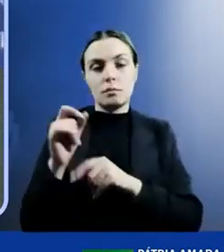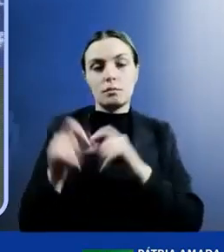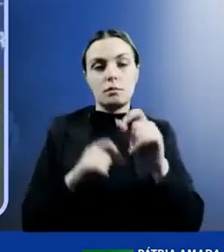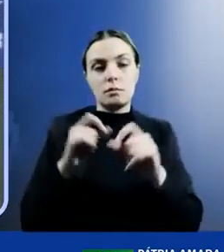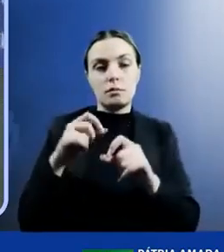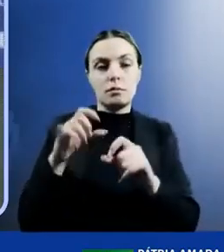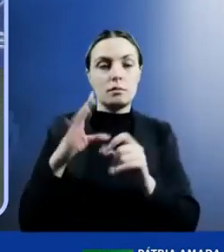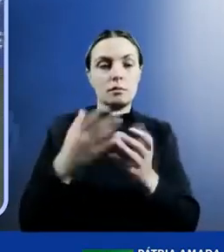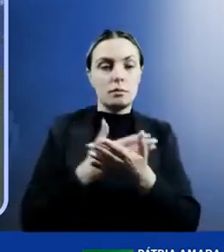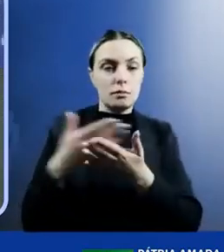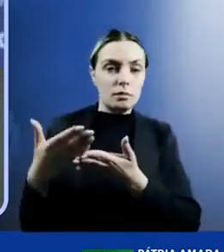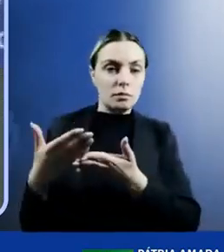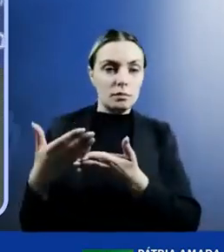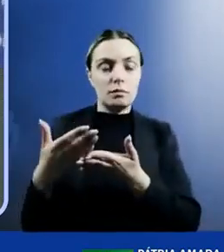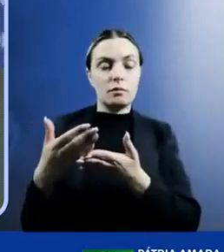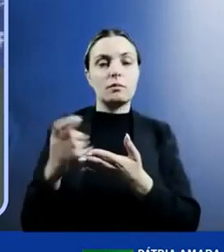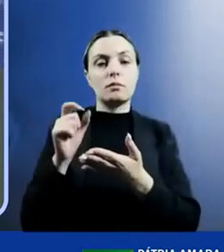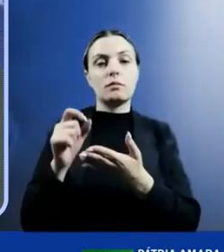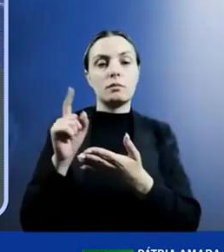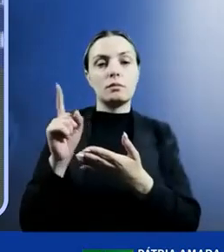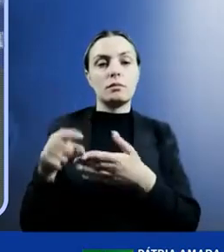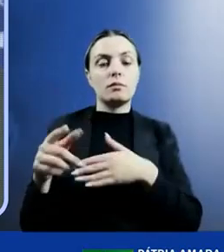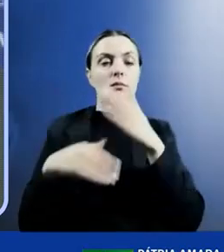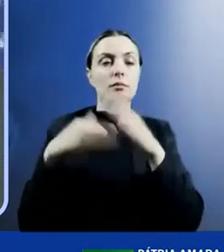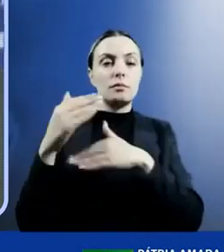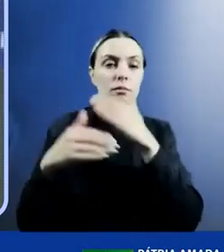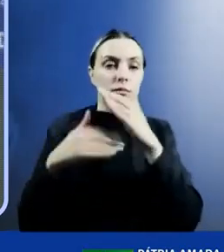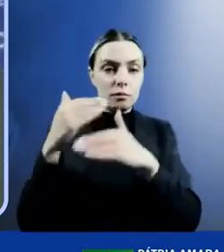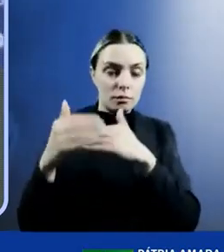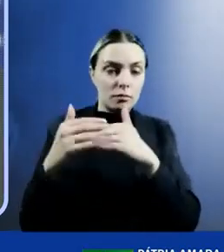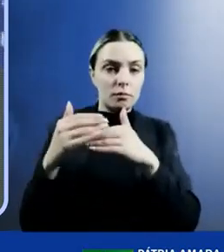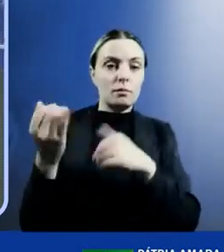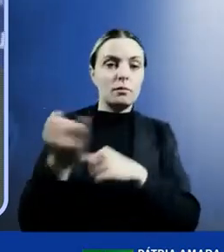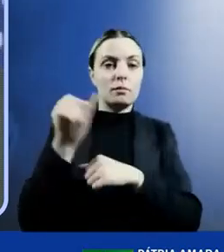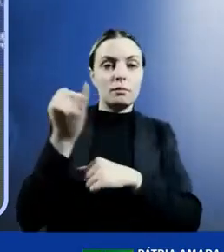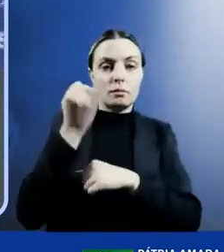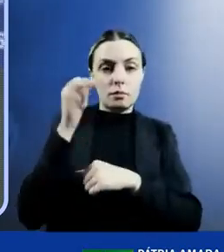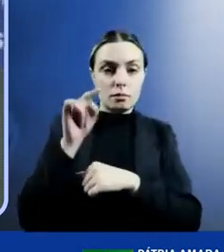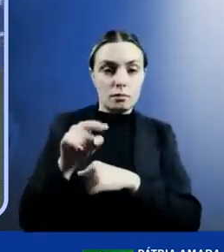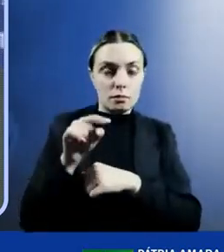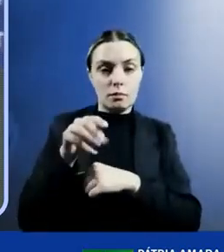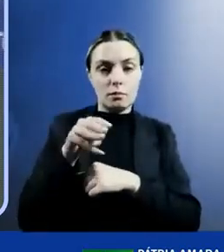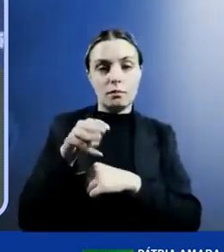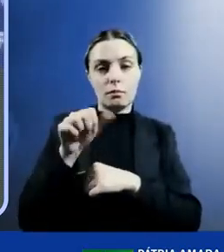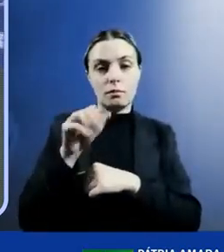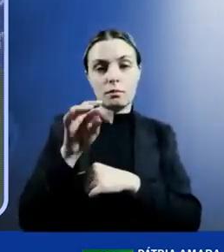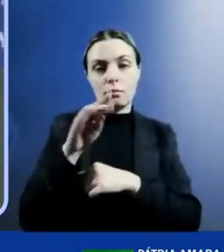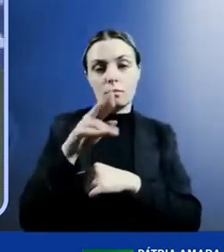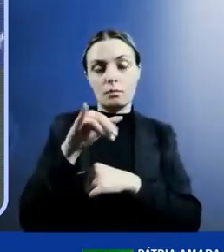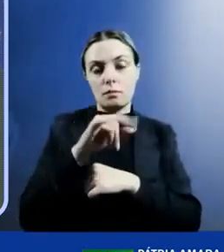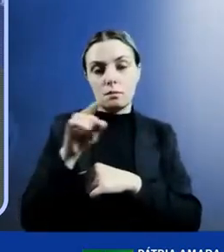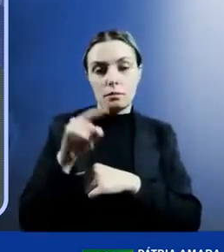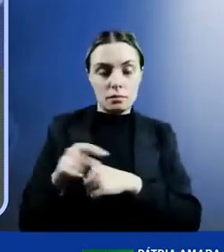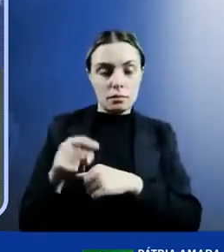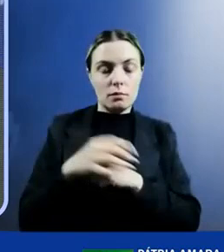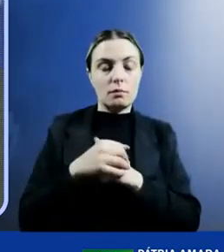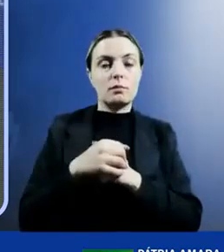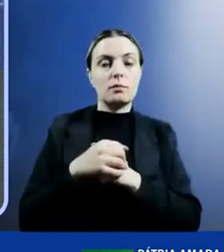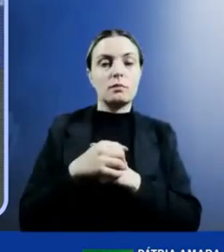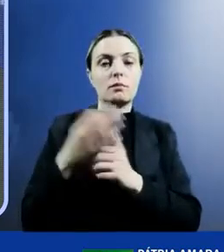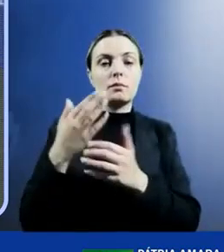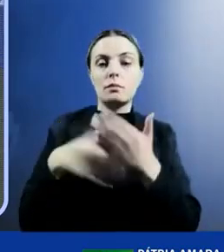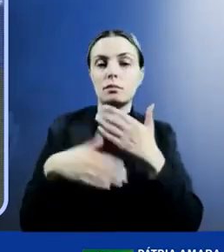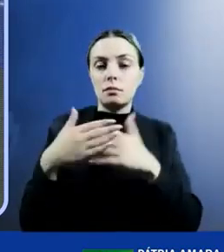começo daquilo que é o crescimento exponencial dessa matriz energética renovável. E todos os empreendimentos